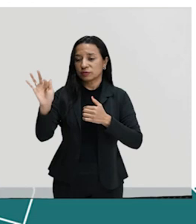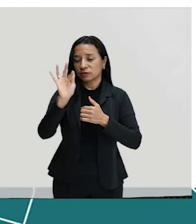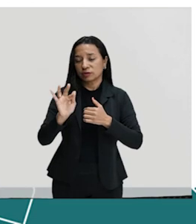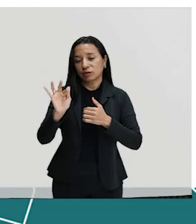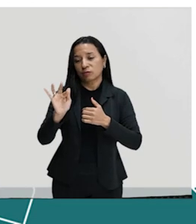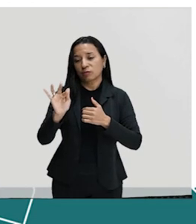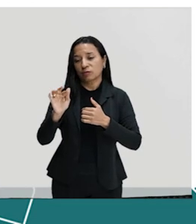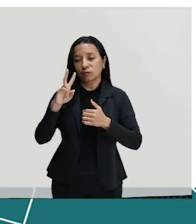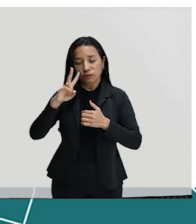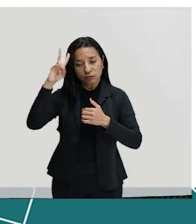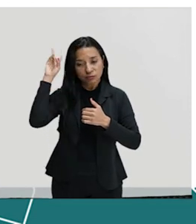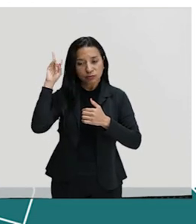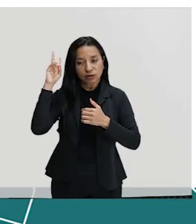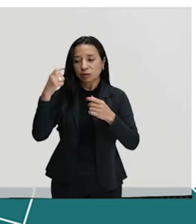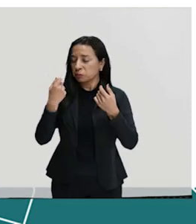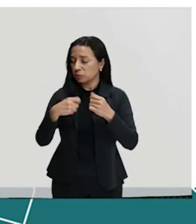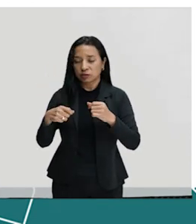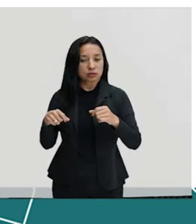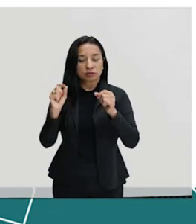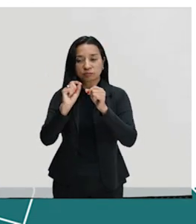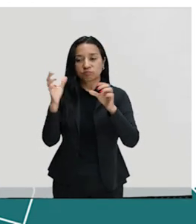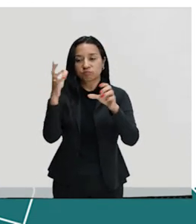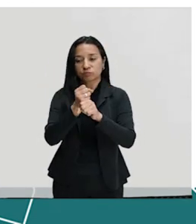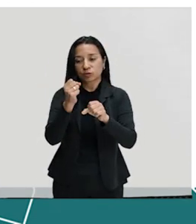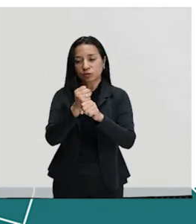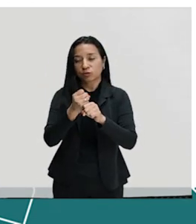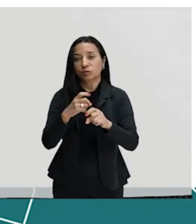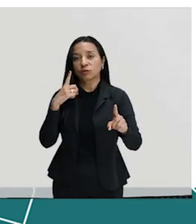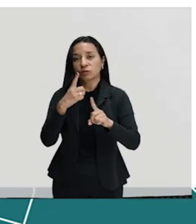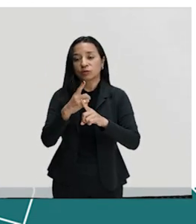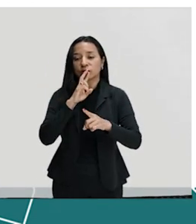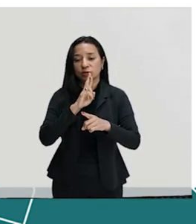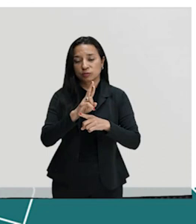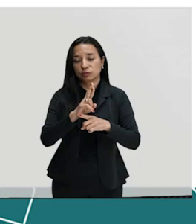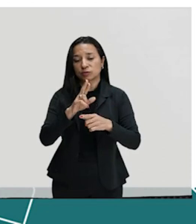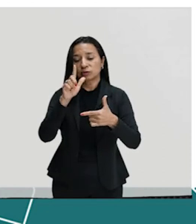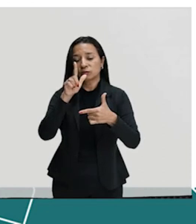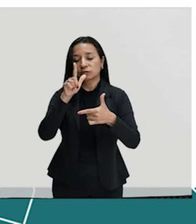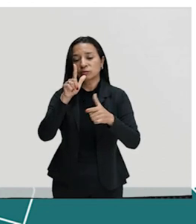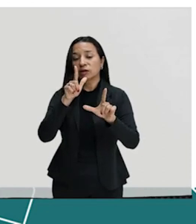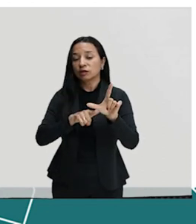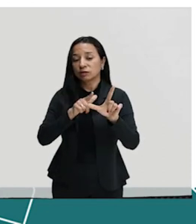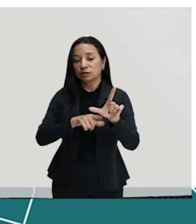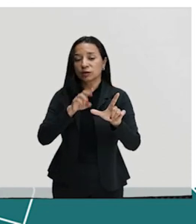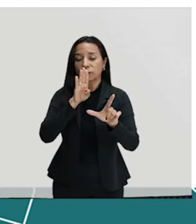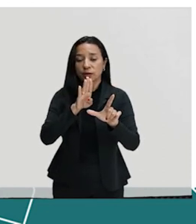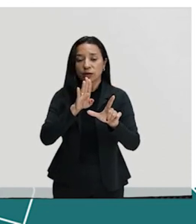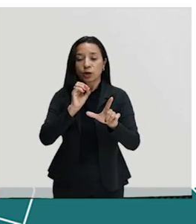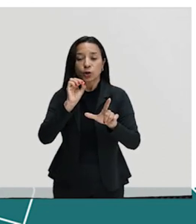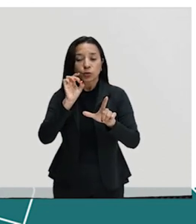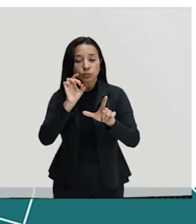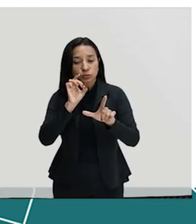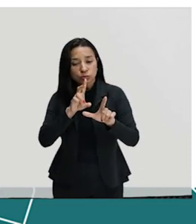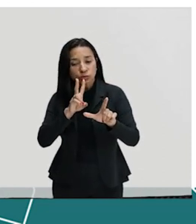não precisar fazer cálculo nessa questão para encontrar que a resposta é a letra B basta olhar para o gráfico bem aqui ó 0